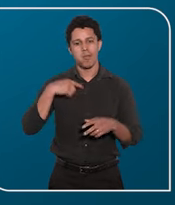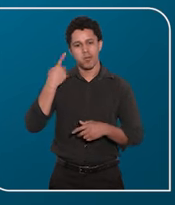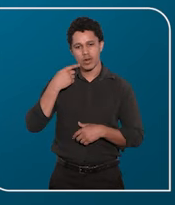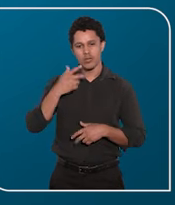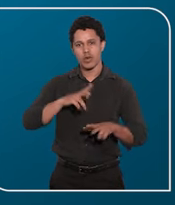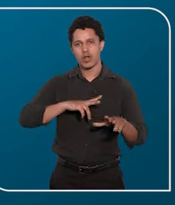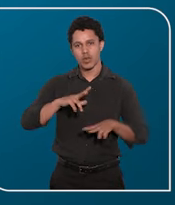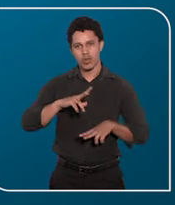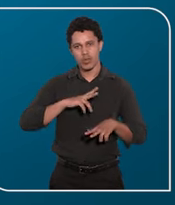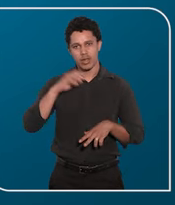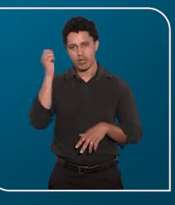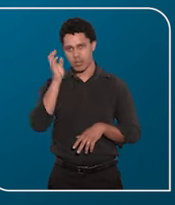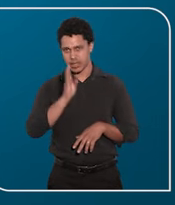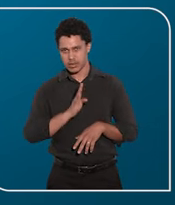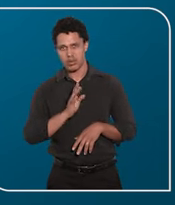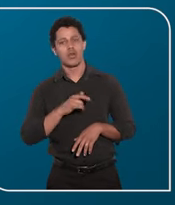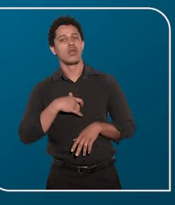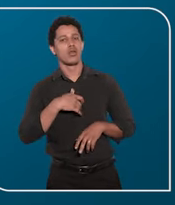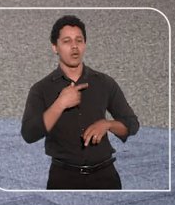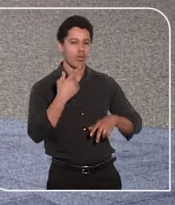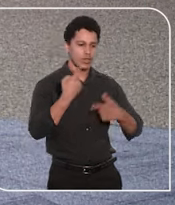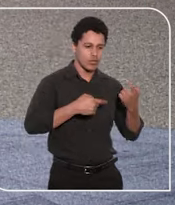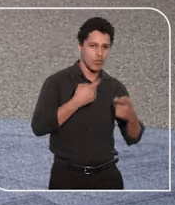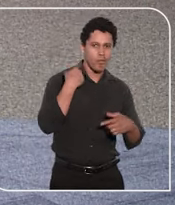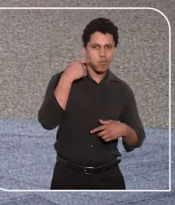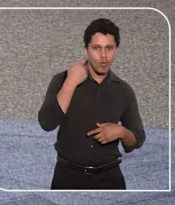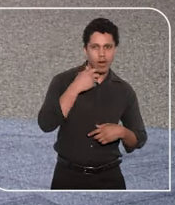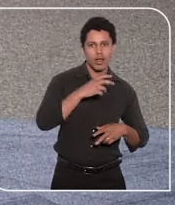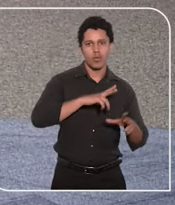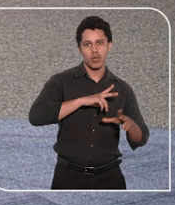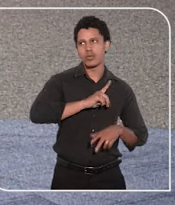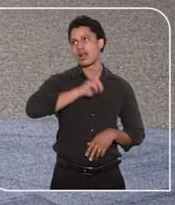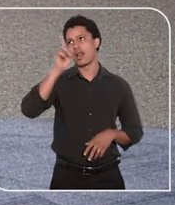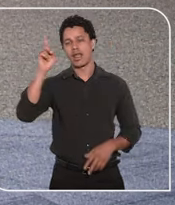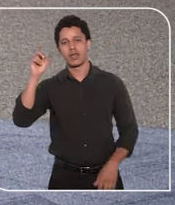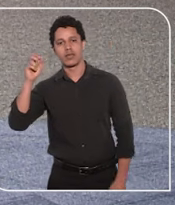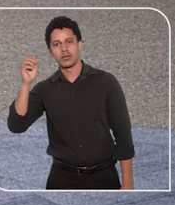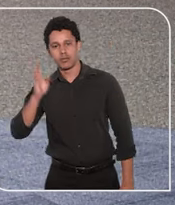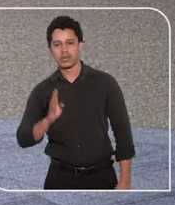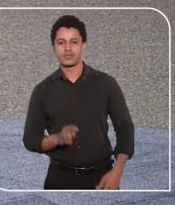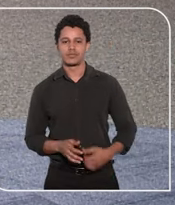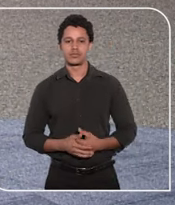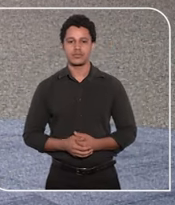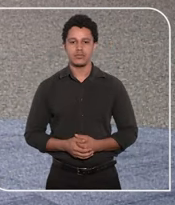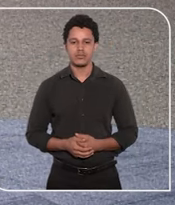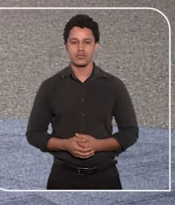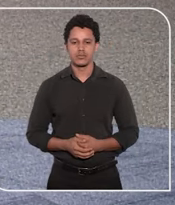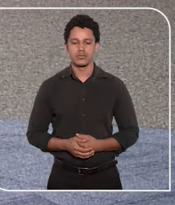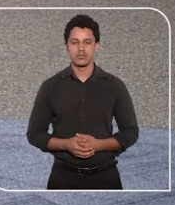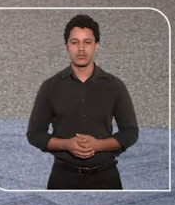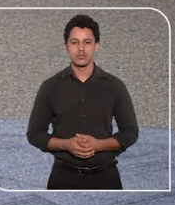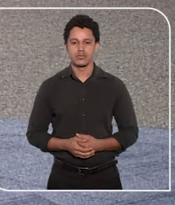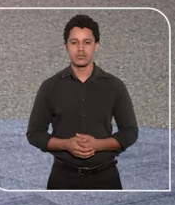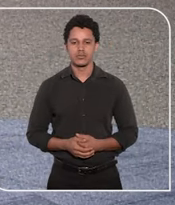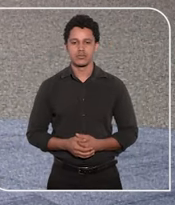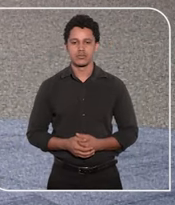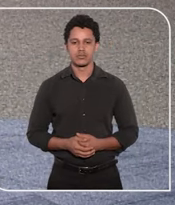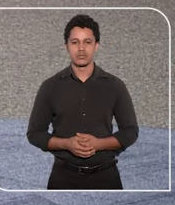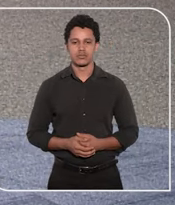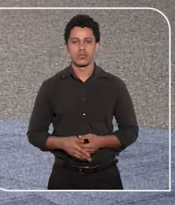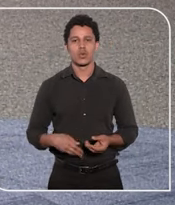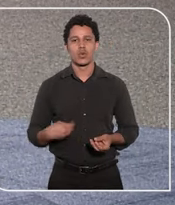do advogado português no Brasil e do advogado brasileiro em Portugal. Como é que a atividade advocatícia ela é exercida